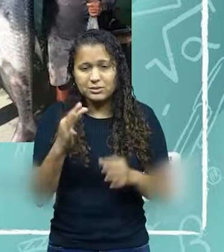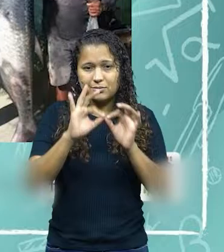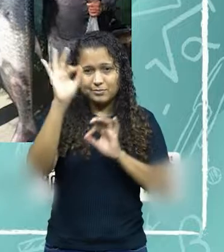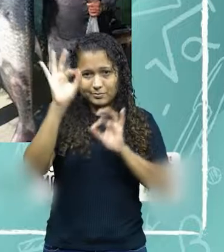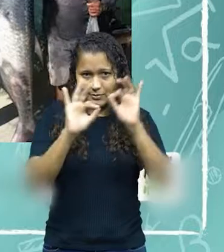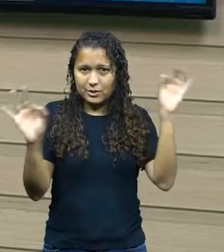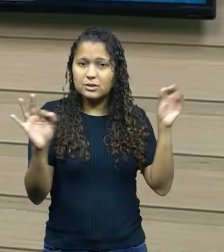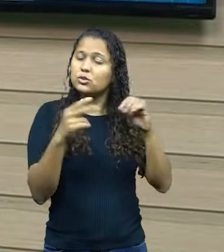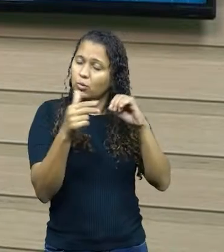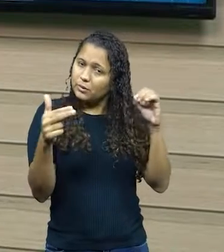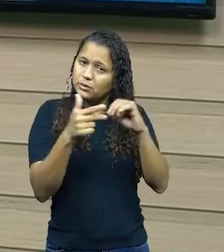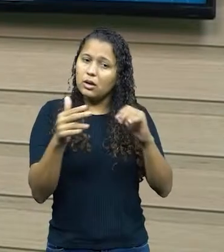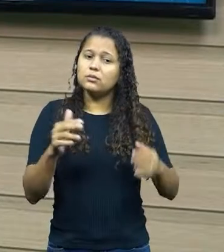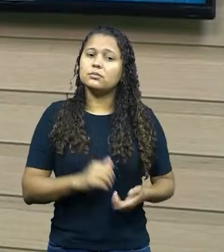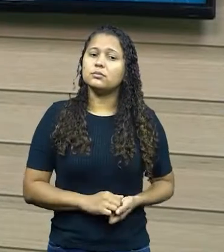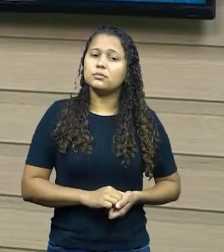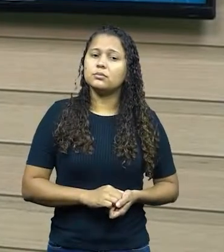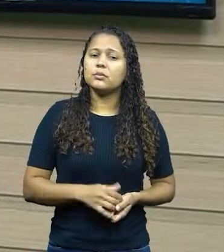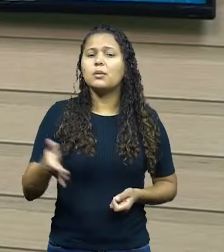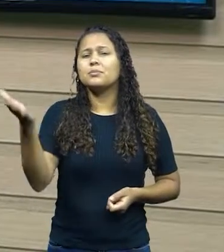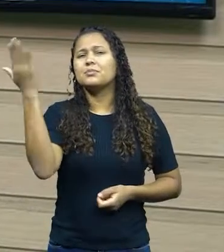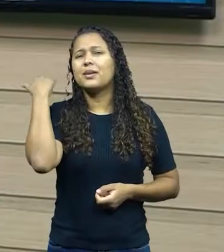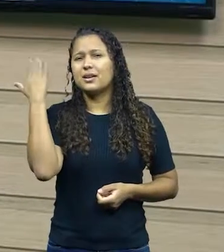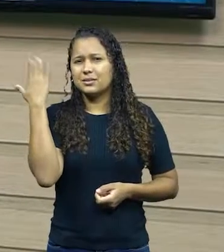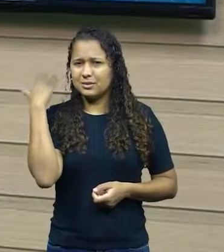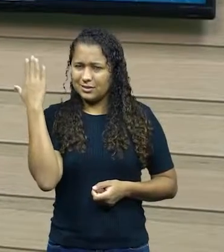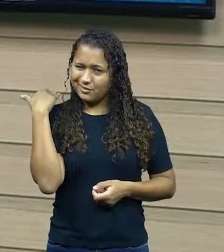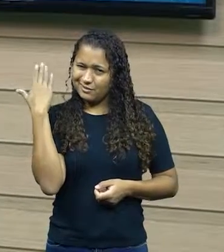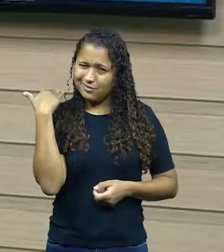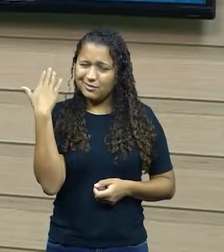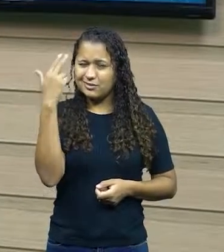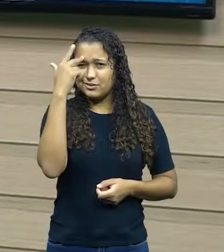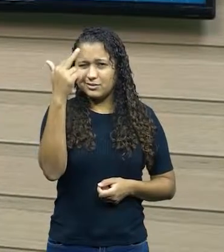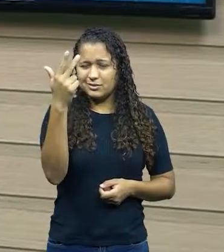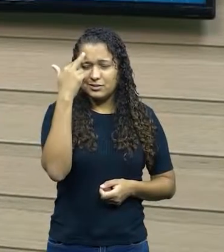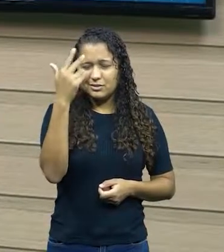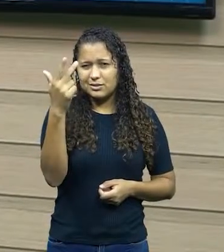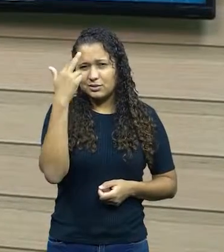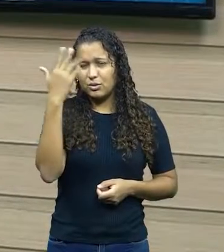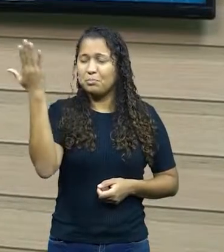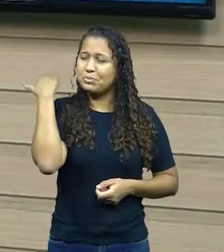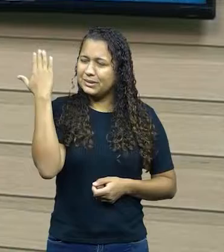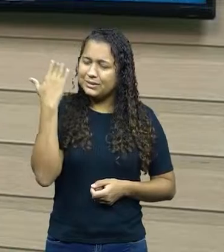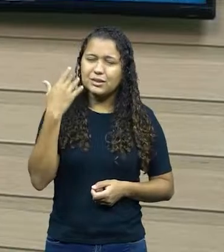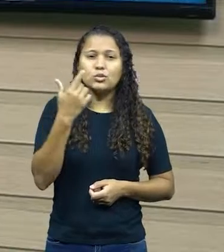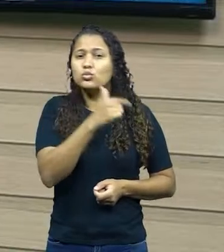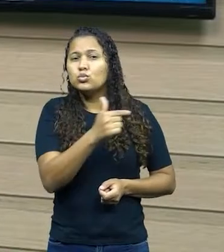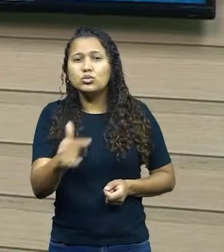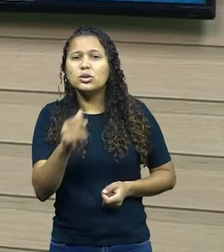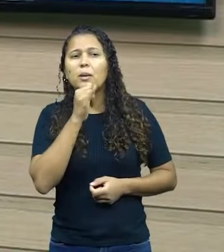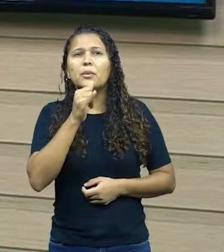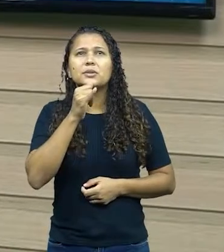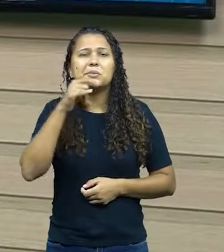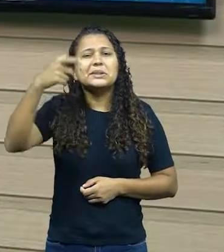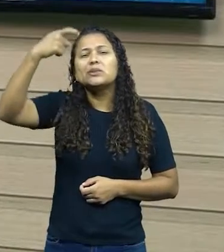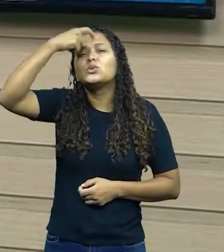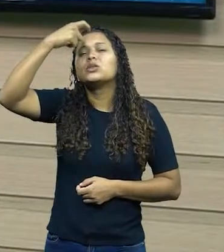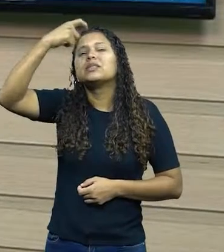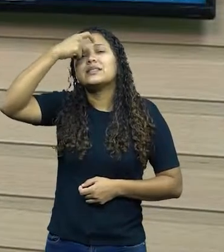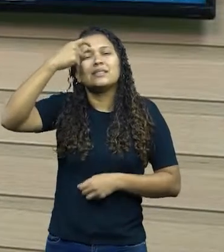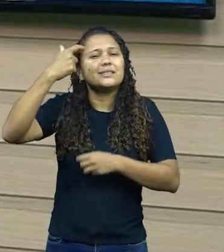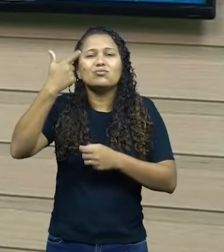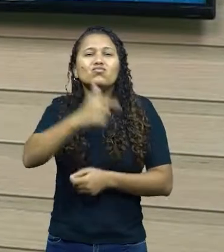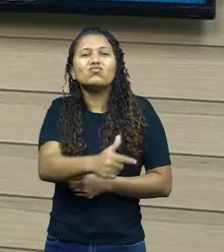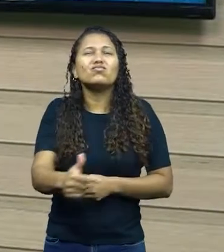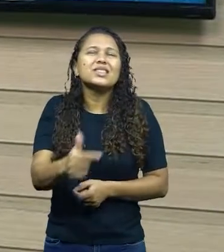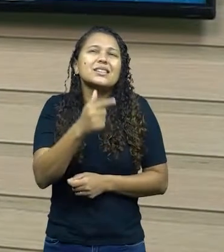coisas. No início da nossa civilização, nós não tínhamos tanta consciência das coisas.